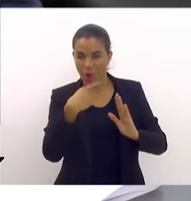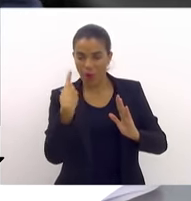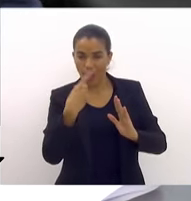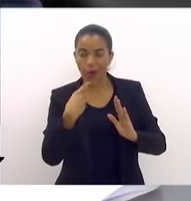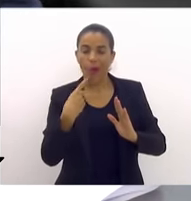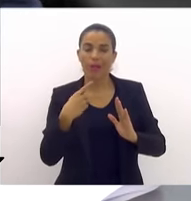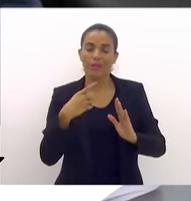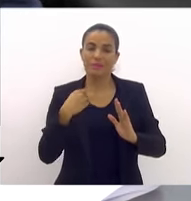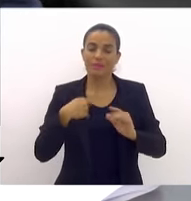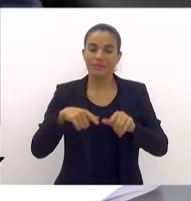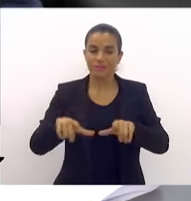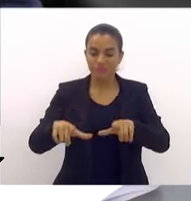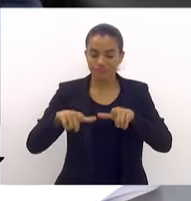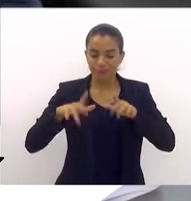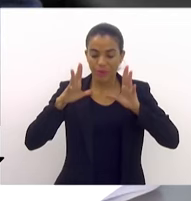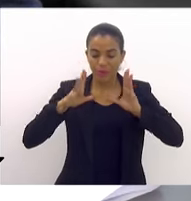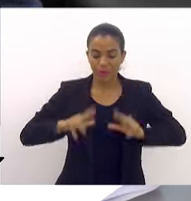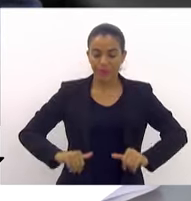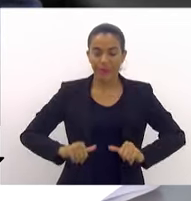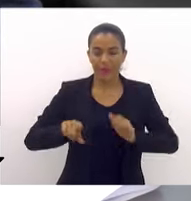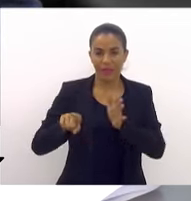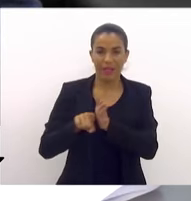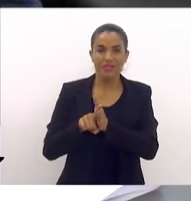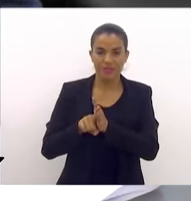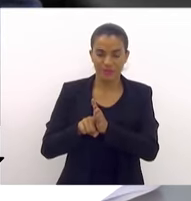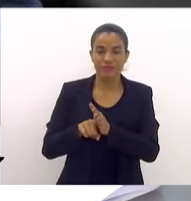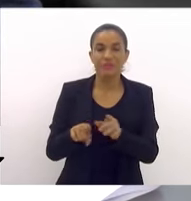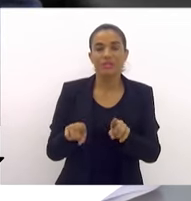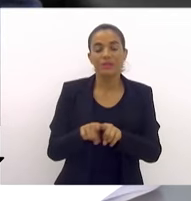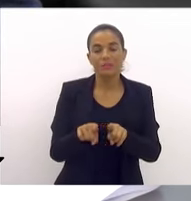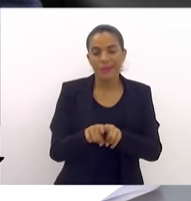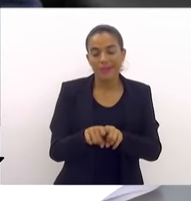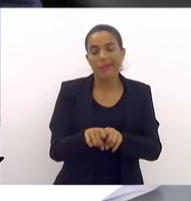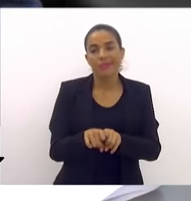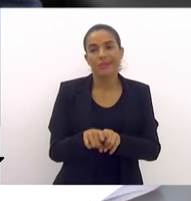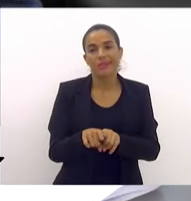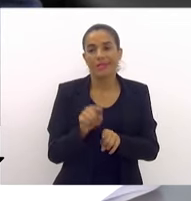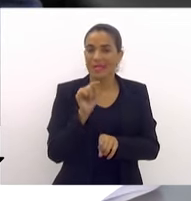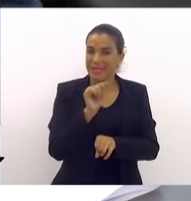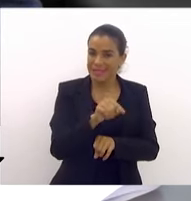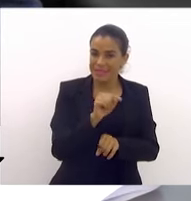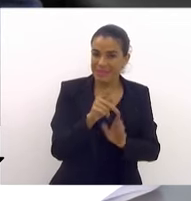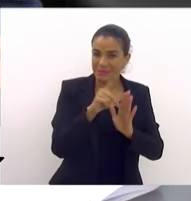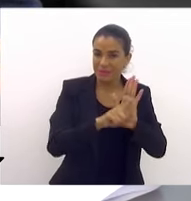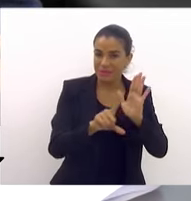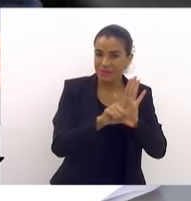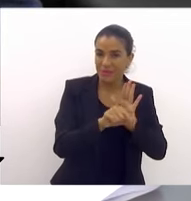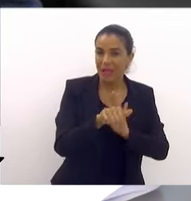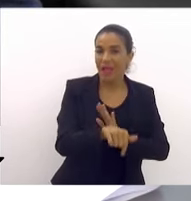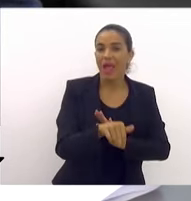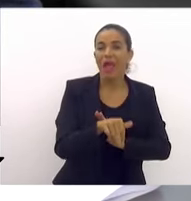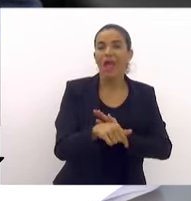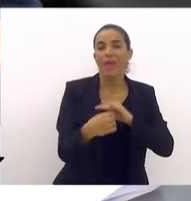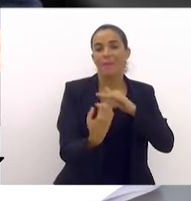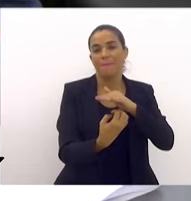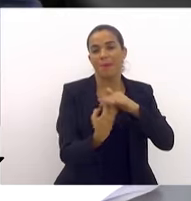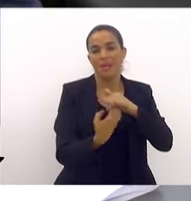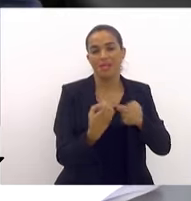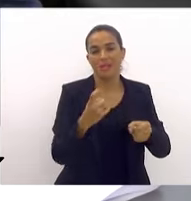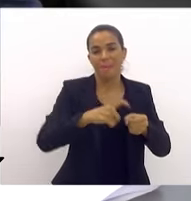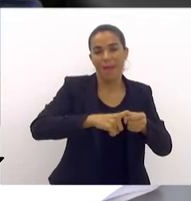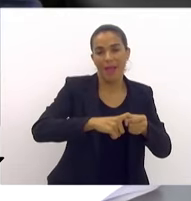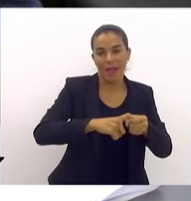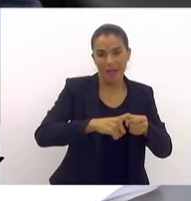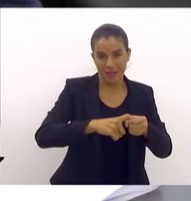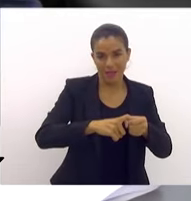negativa, enfim, envolvia outras questões. Mas esse aqui... Em geral, são concessionárias, né?